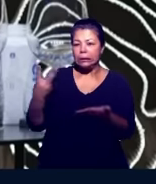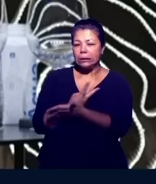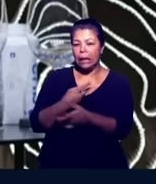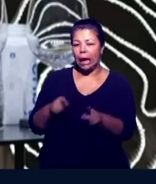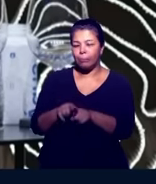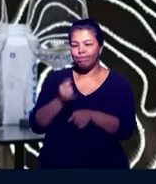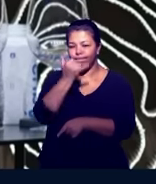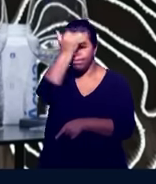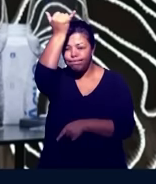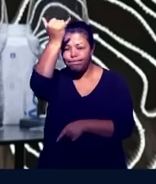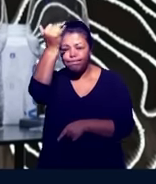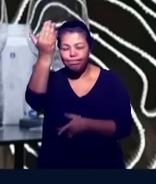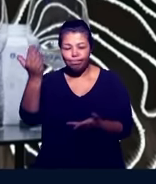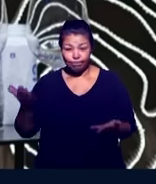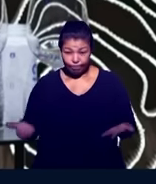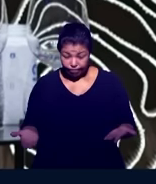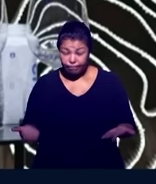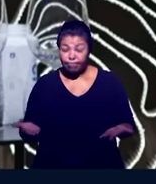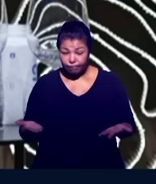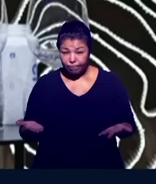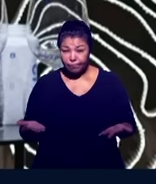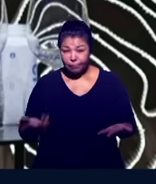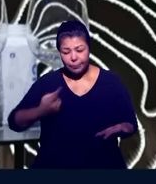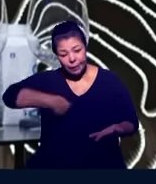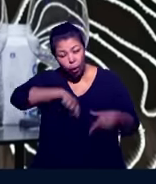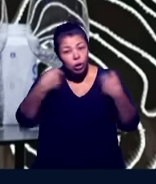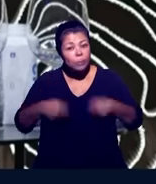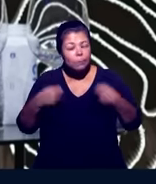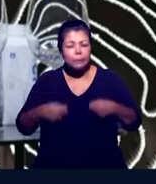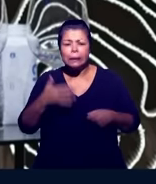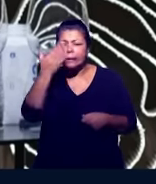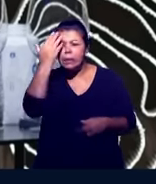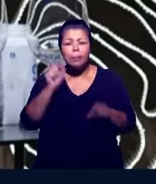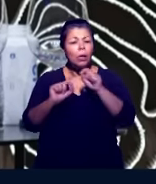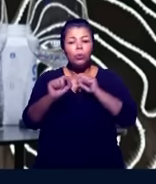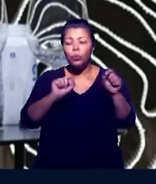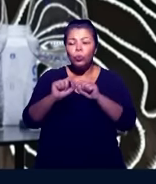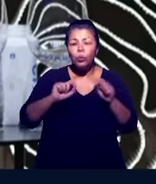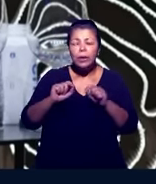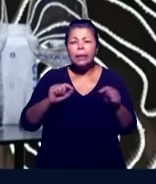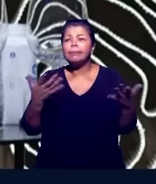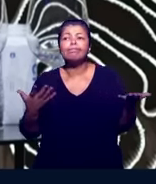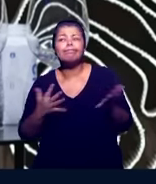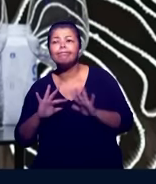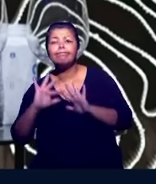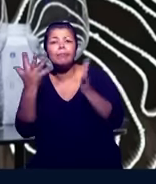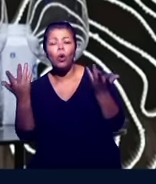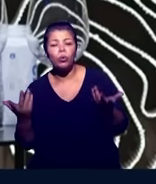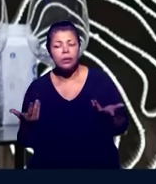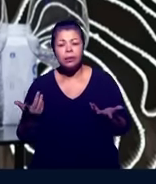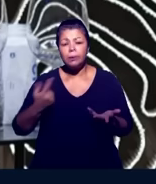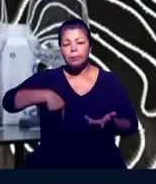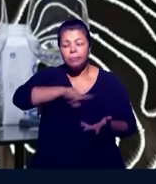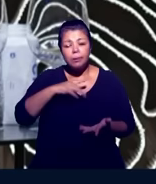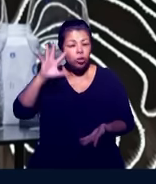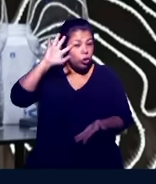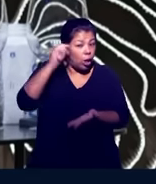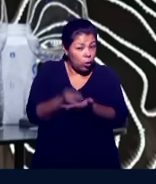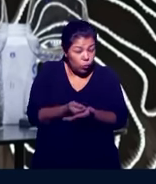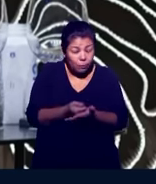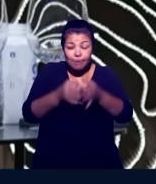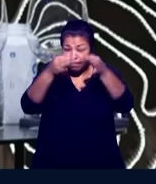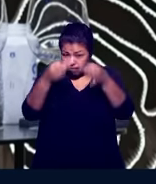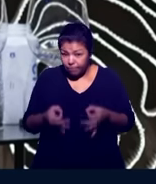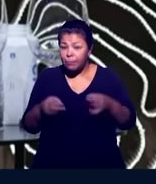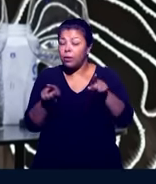à luz de uma confusão conceitual então não PR saber o que tá acontecendo para tomar melhor decisão quanto mais bem